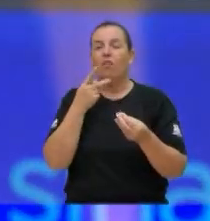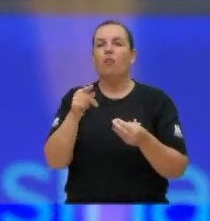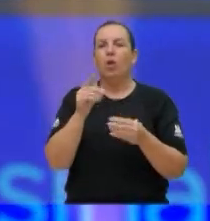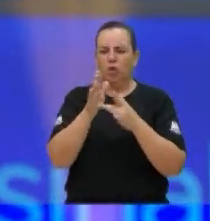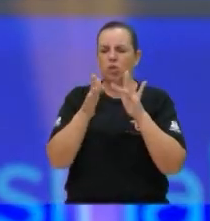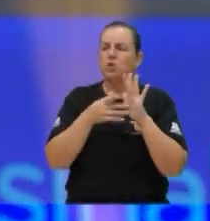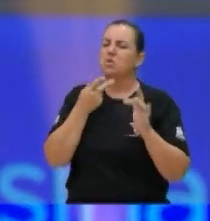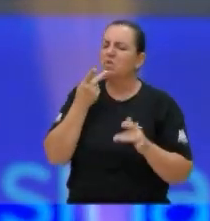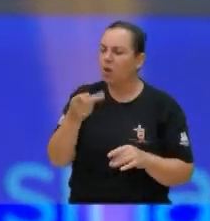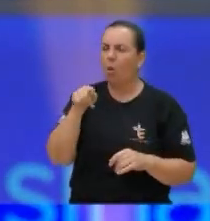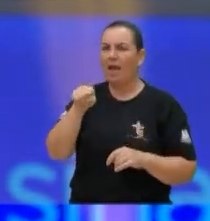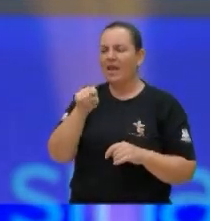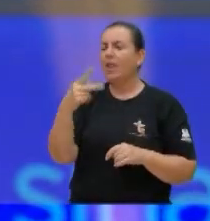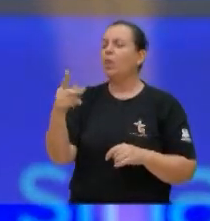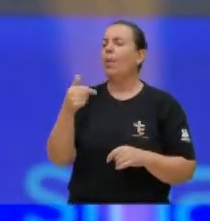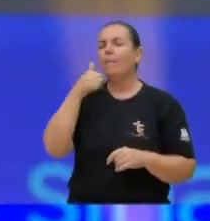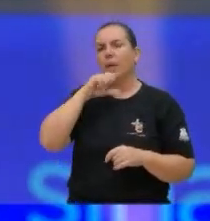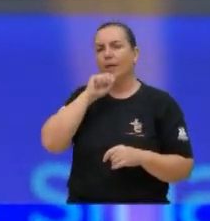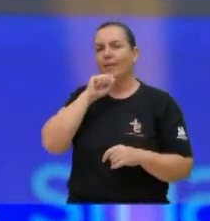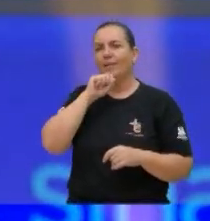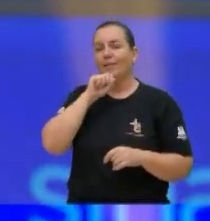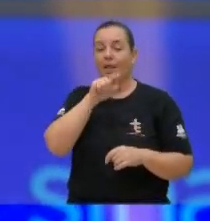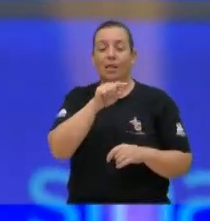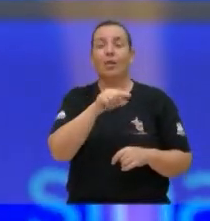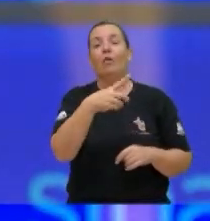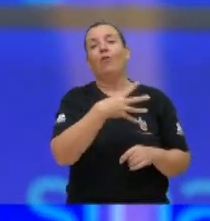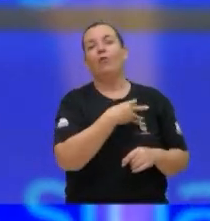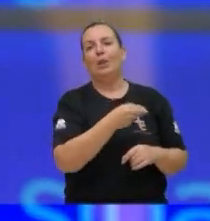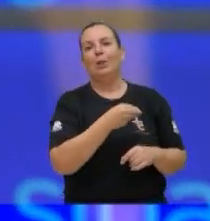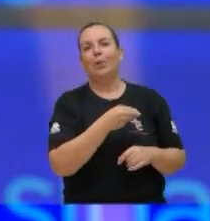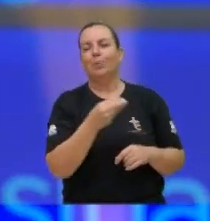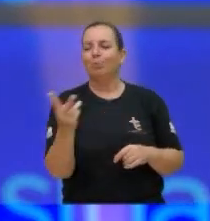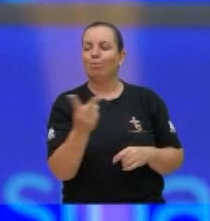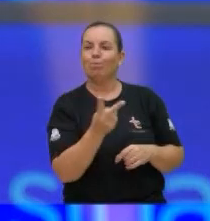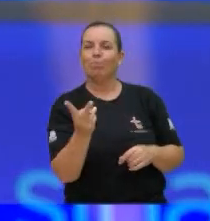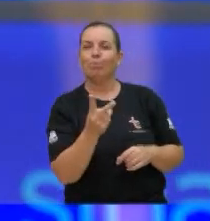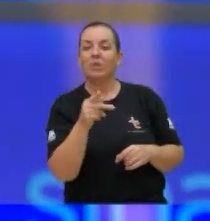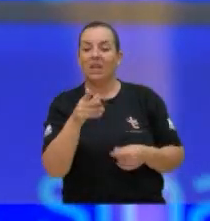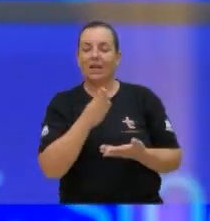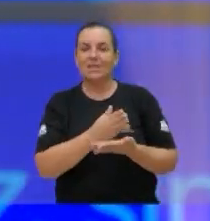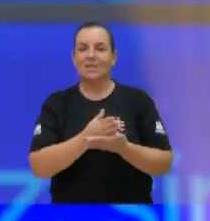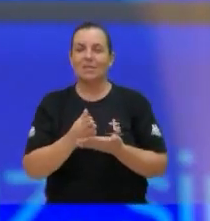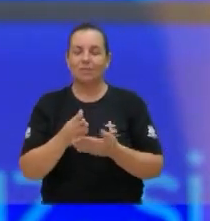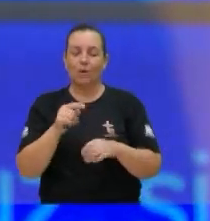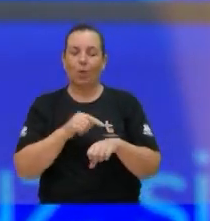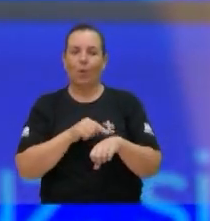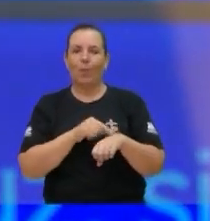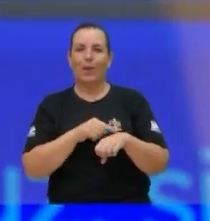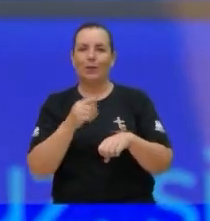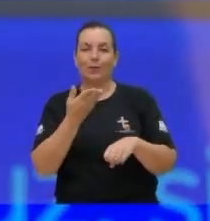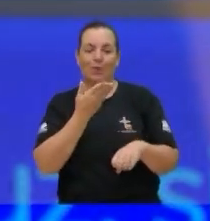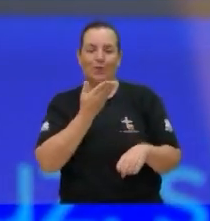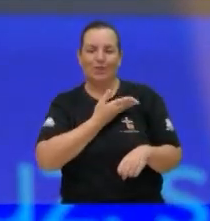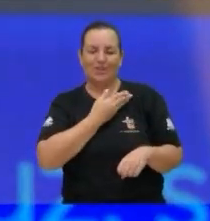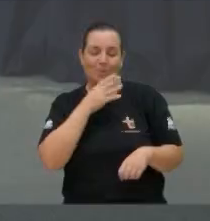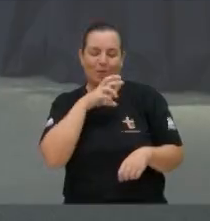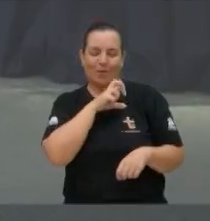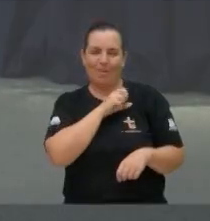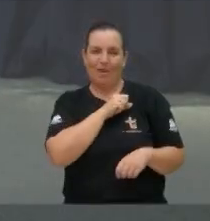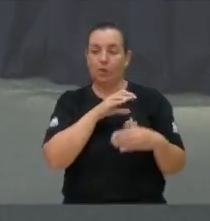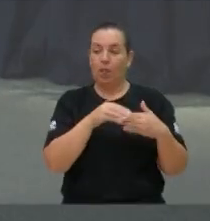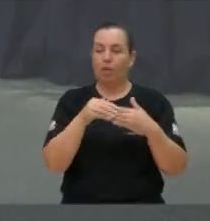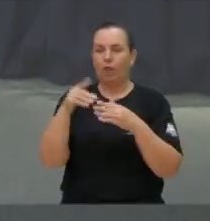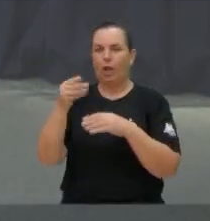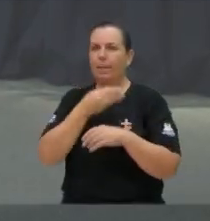eis aí a sua mãe, mãe, eis aí o seu filho. E a partir daquele momento que o discípulo amado a levou para casa,